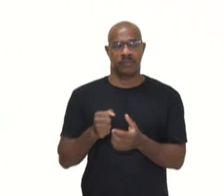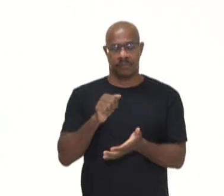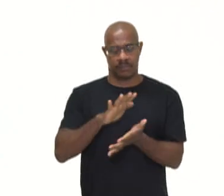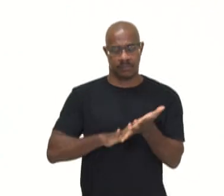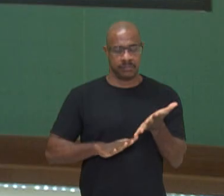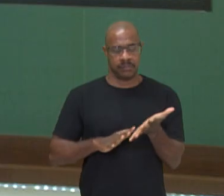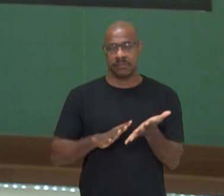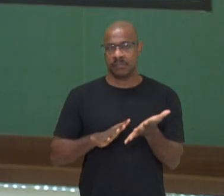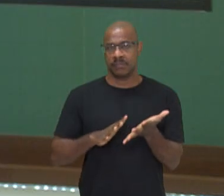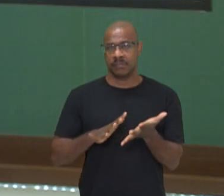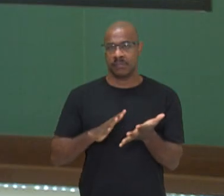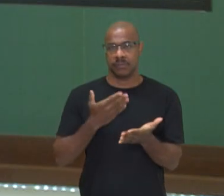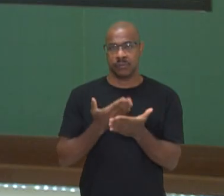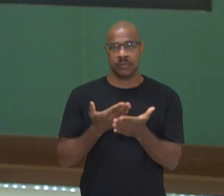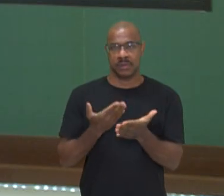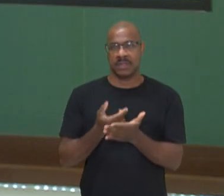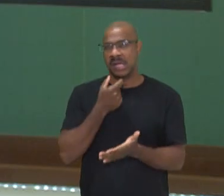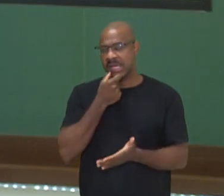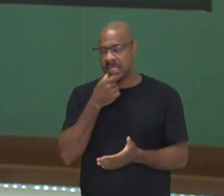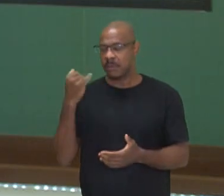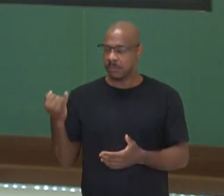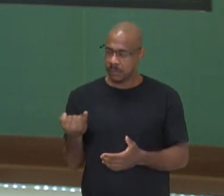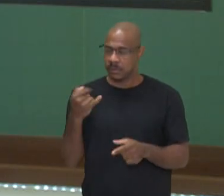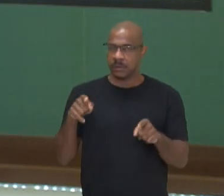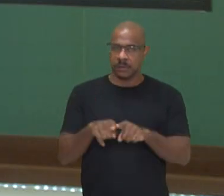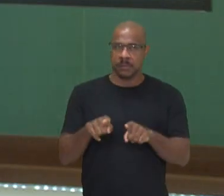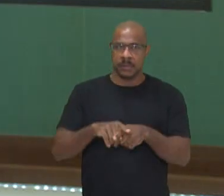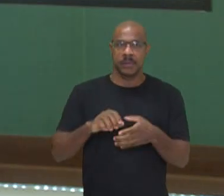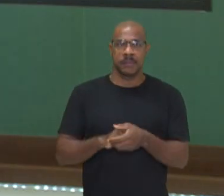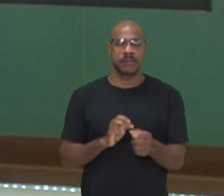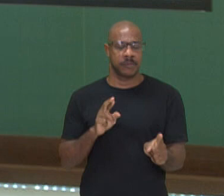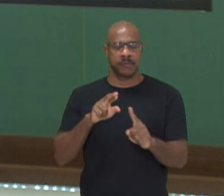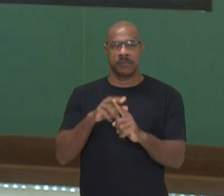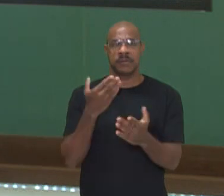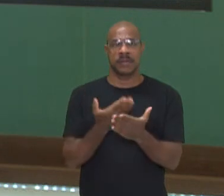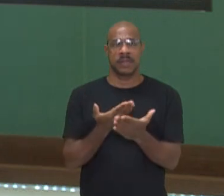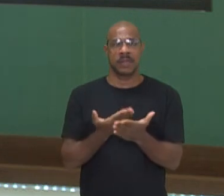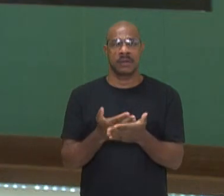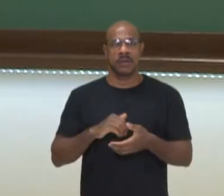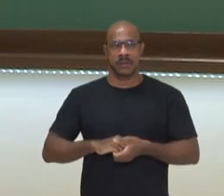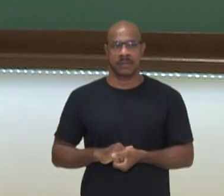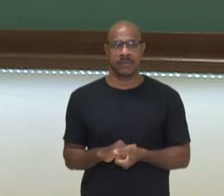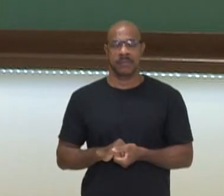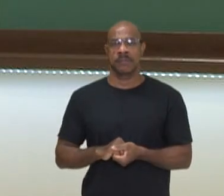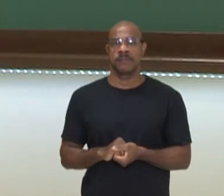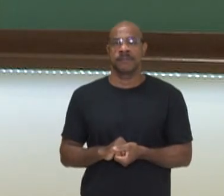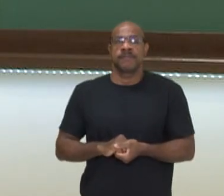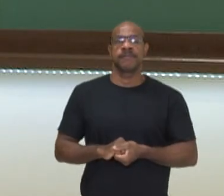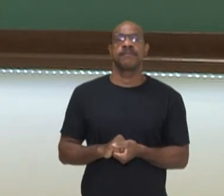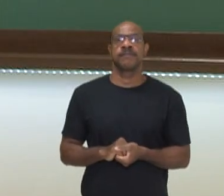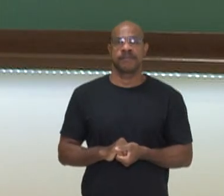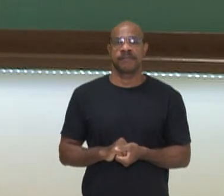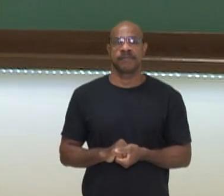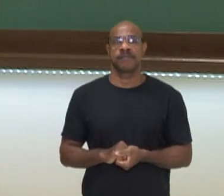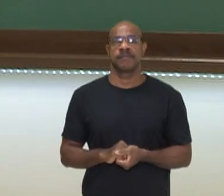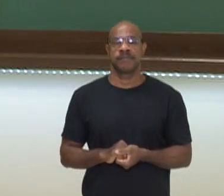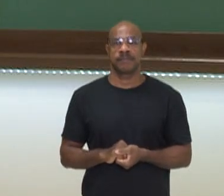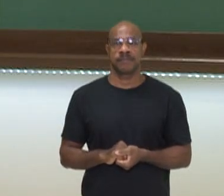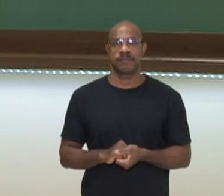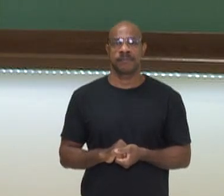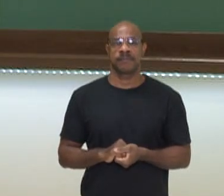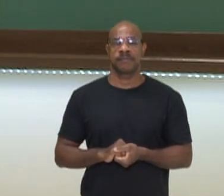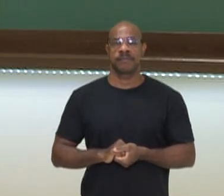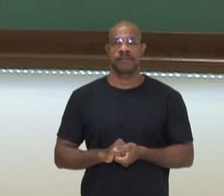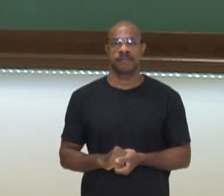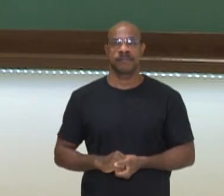inglês e revisei com vocês as tag questions. Aqui é a referência da nossa aula de hoje, tá bom? E eu fico por aqui. Pessoal, thank you so